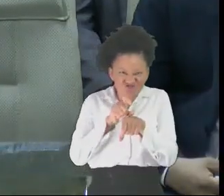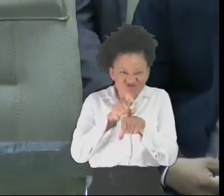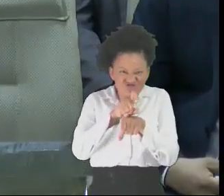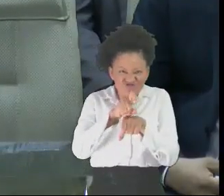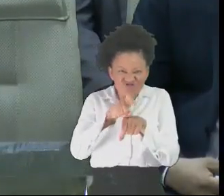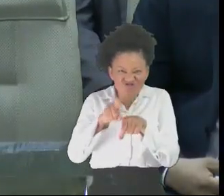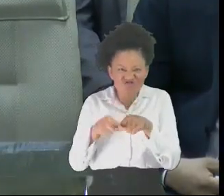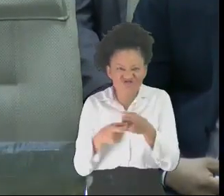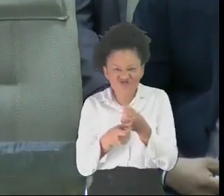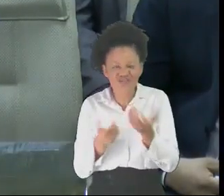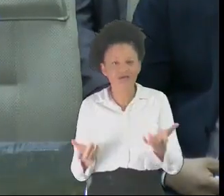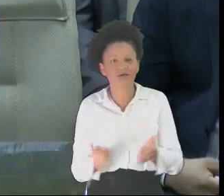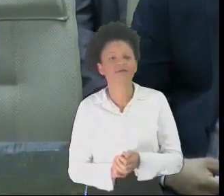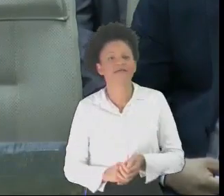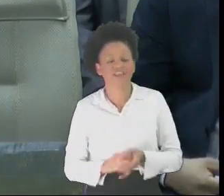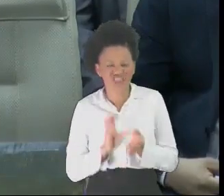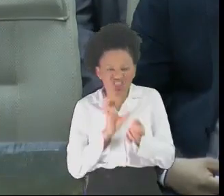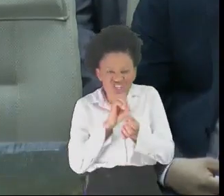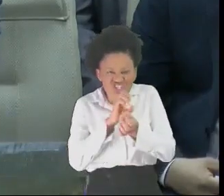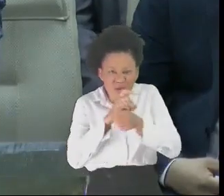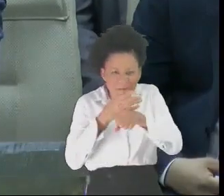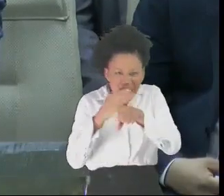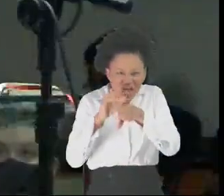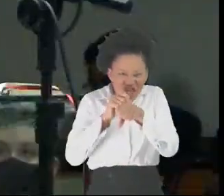Glória a Deus. O tapuru vai tomar conta.